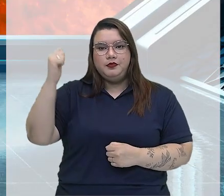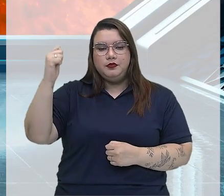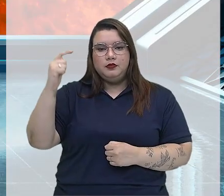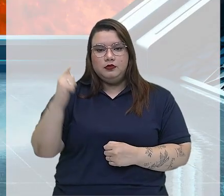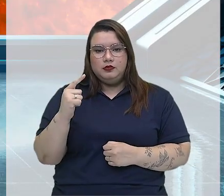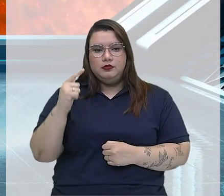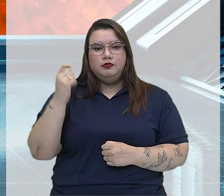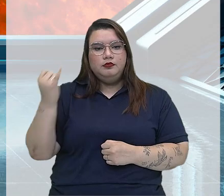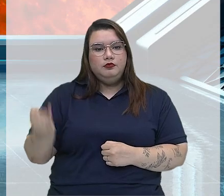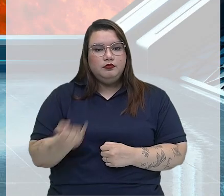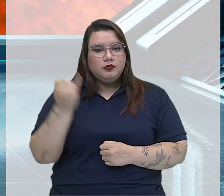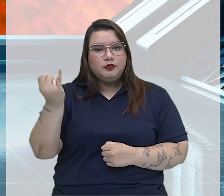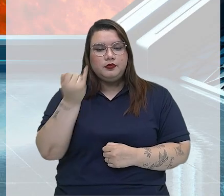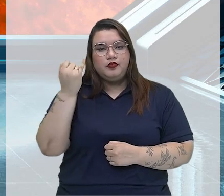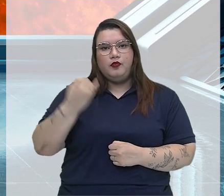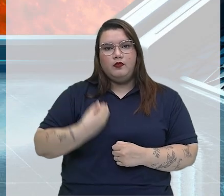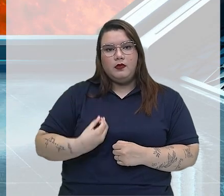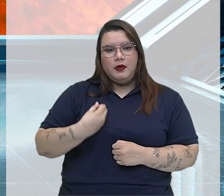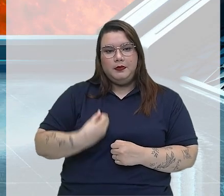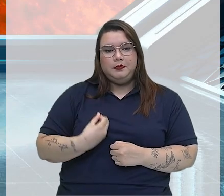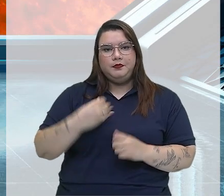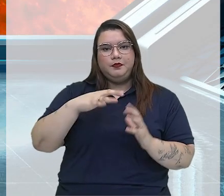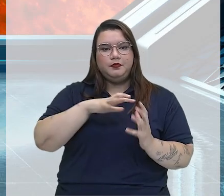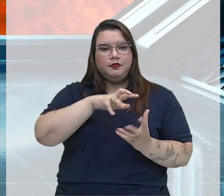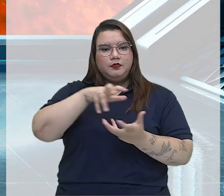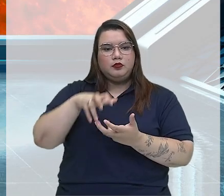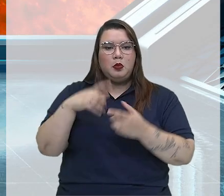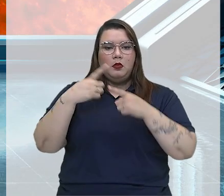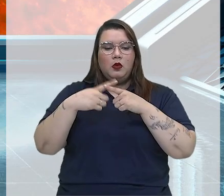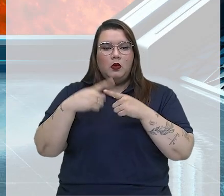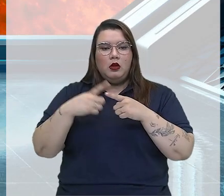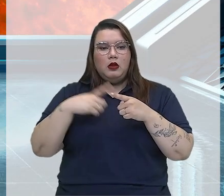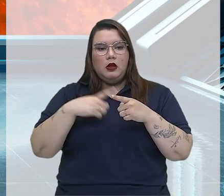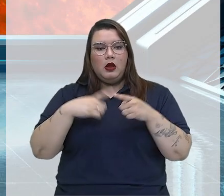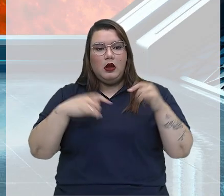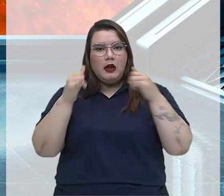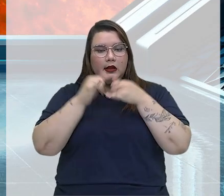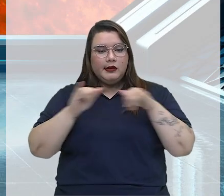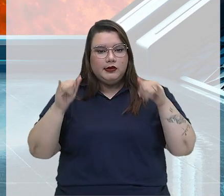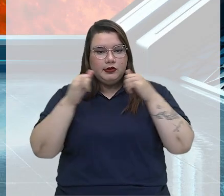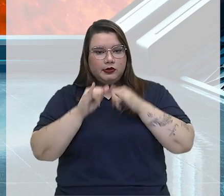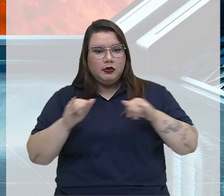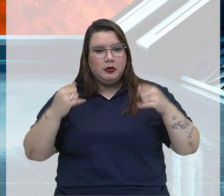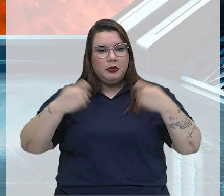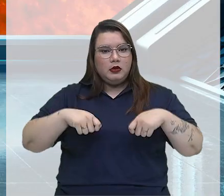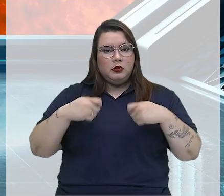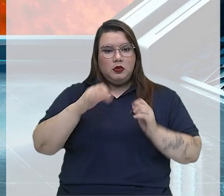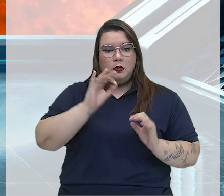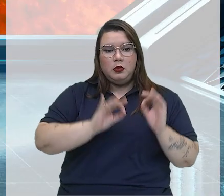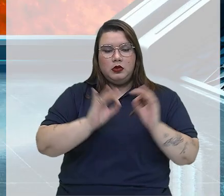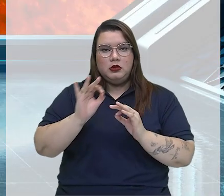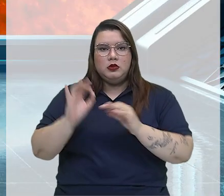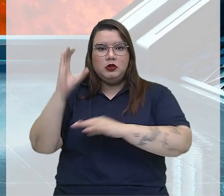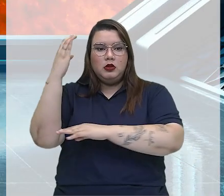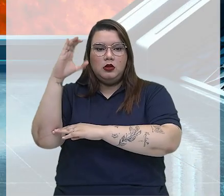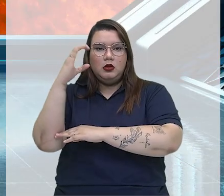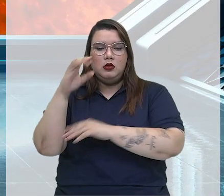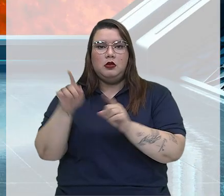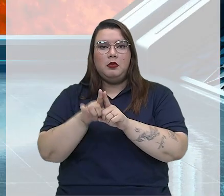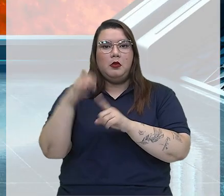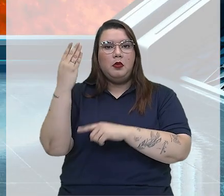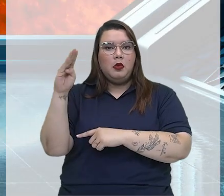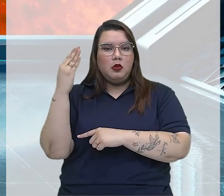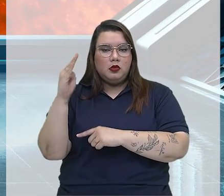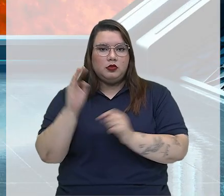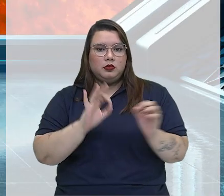Sol é essencial para a vida na Terra, pois fornece a energia necessária para os processos